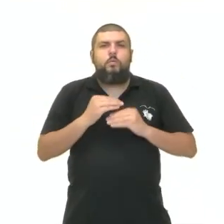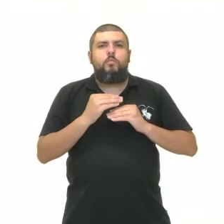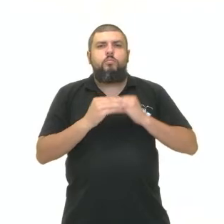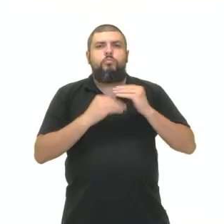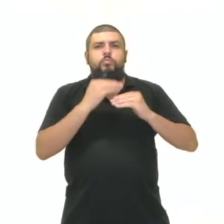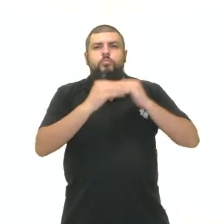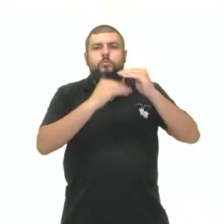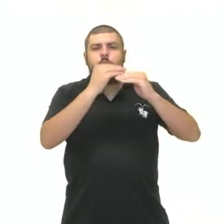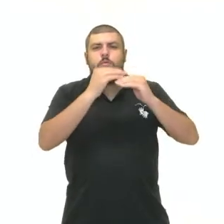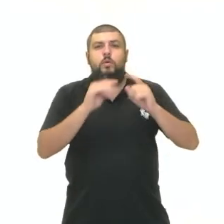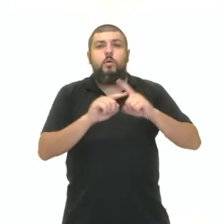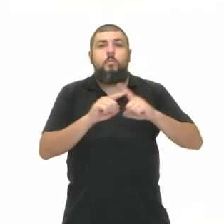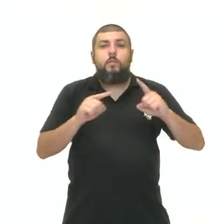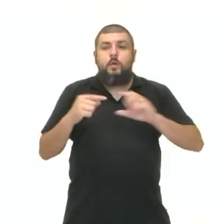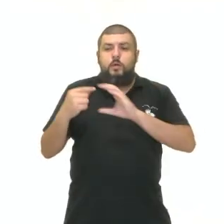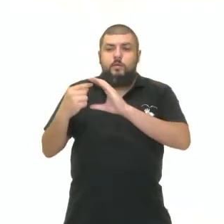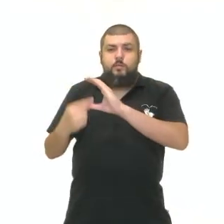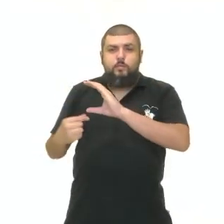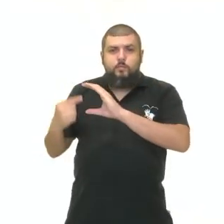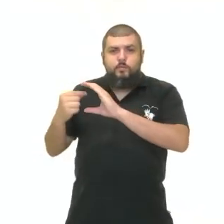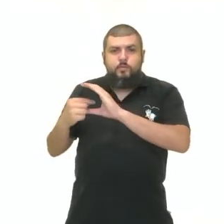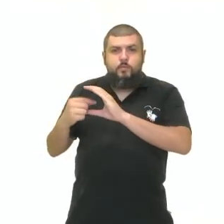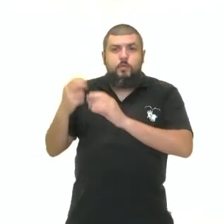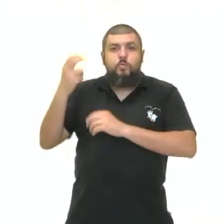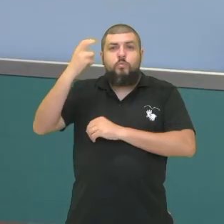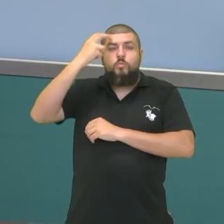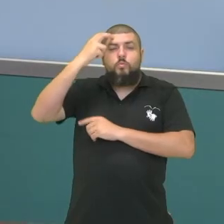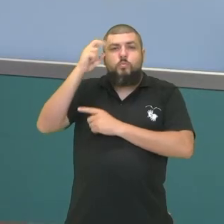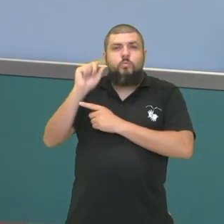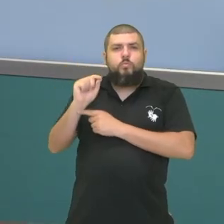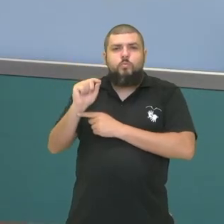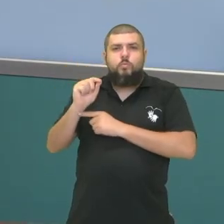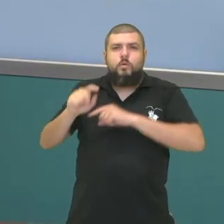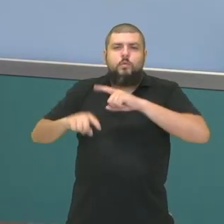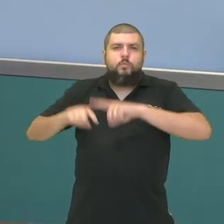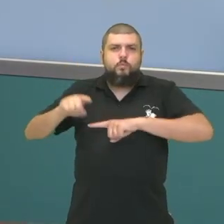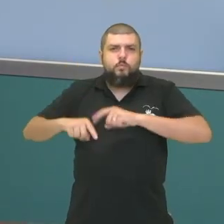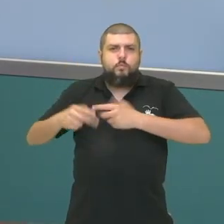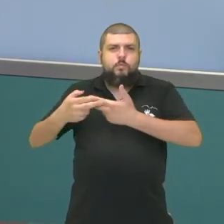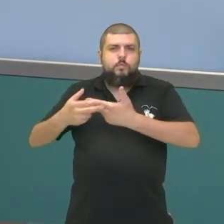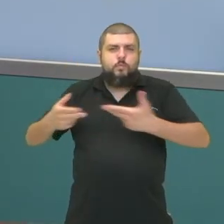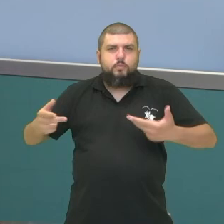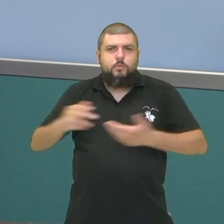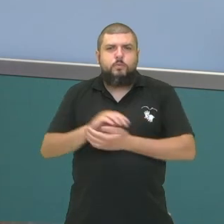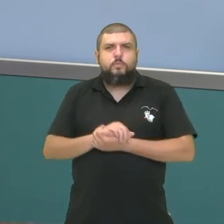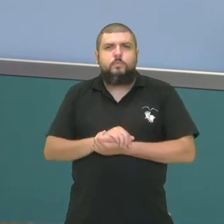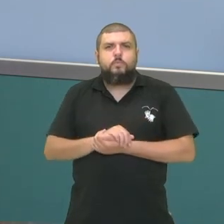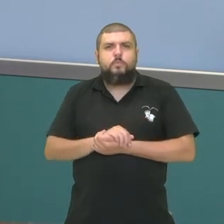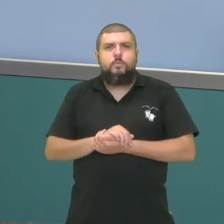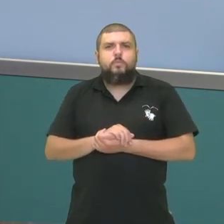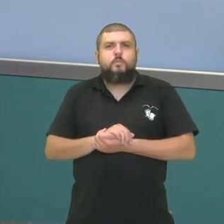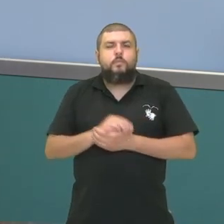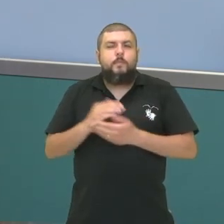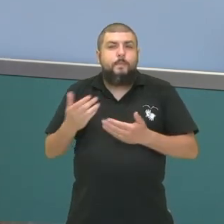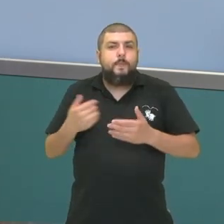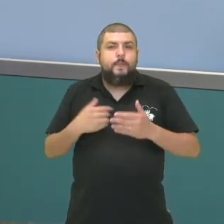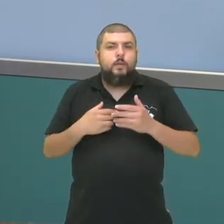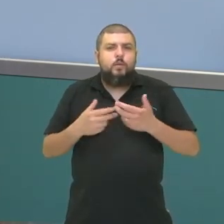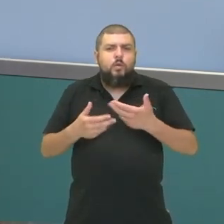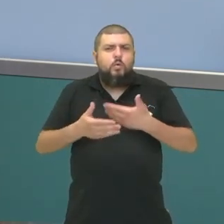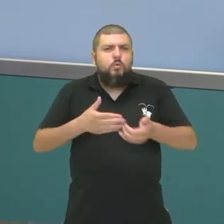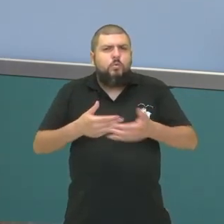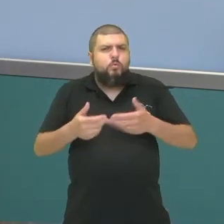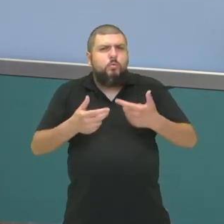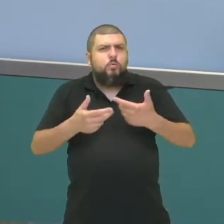com o capitalismo, a cultura se transforma em mercadoria. Se homogeneiza, se mercadoriza tudo. Tudo aquilo se banaliza, se